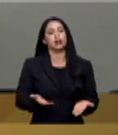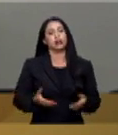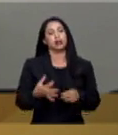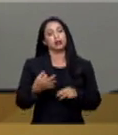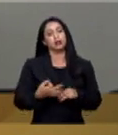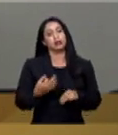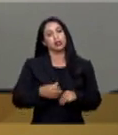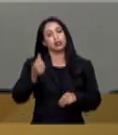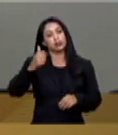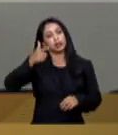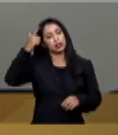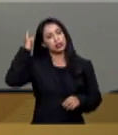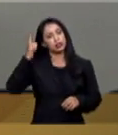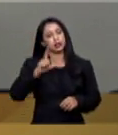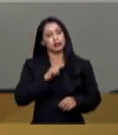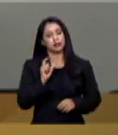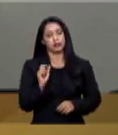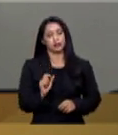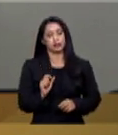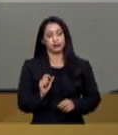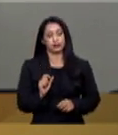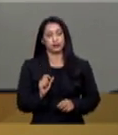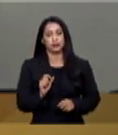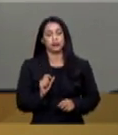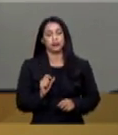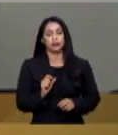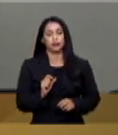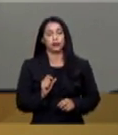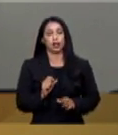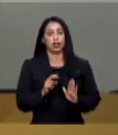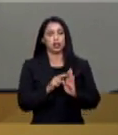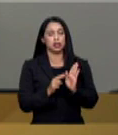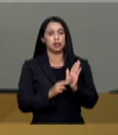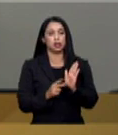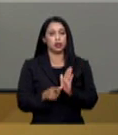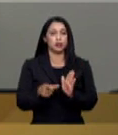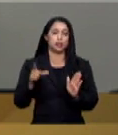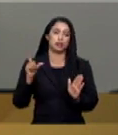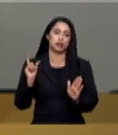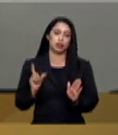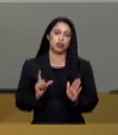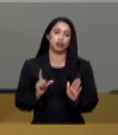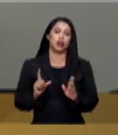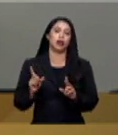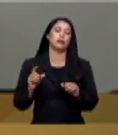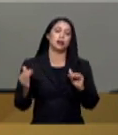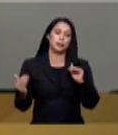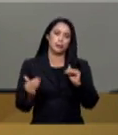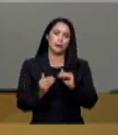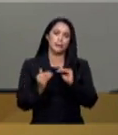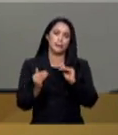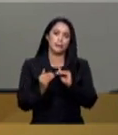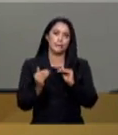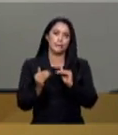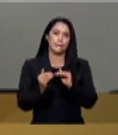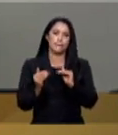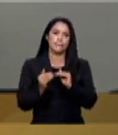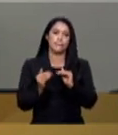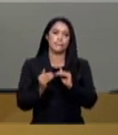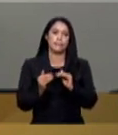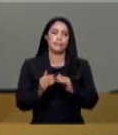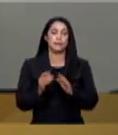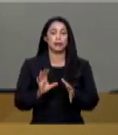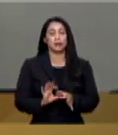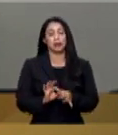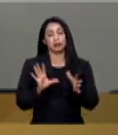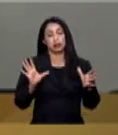alerta que teria revogado as normas anteriores, mas que vem na mesma toada, portanto,